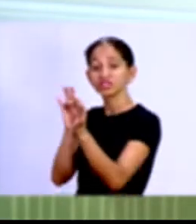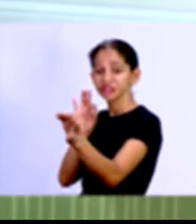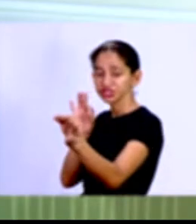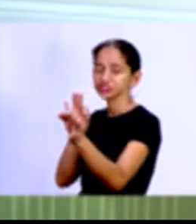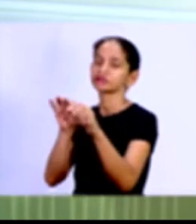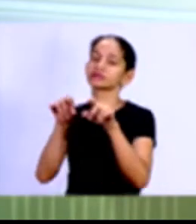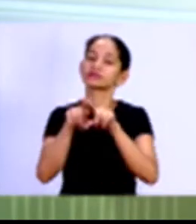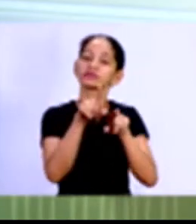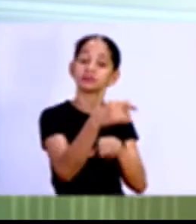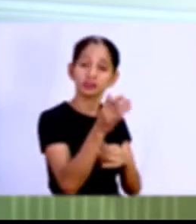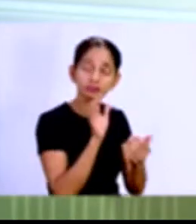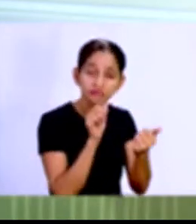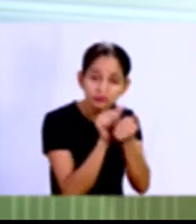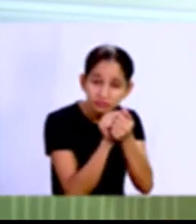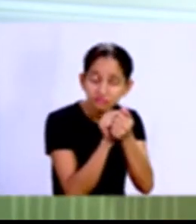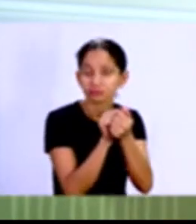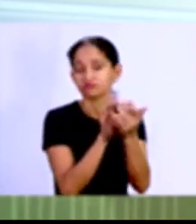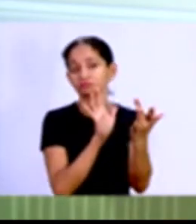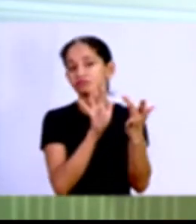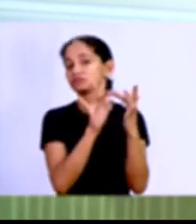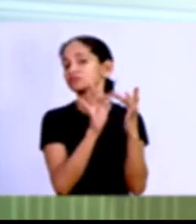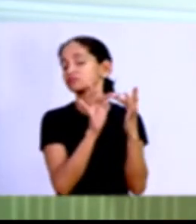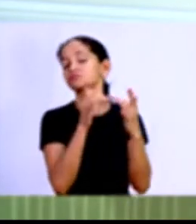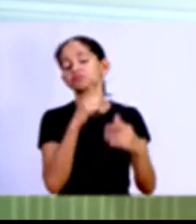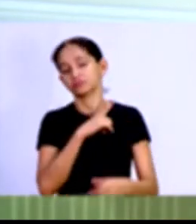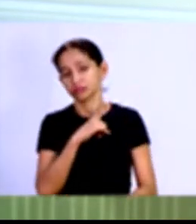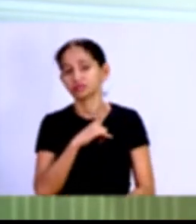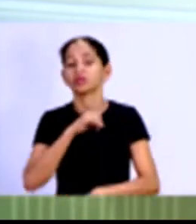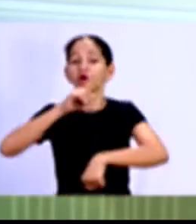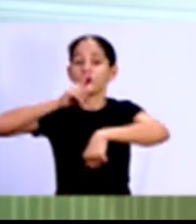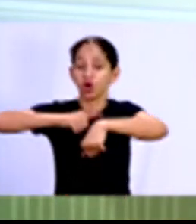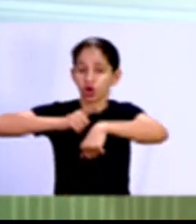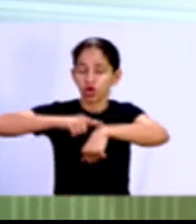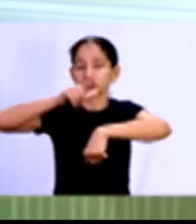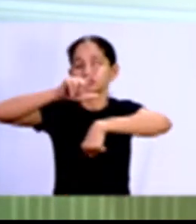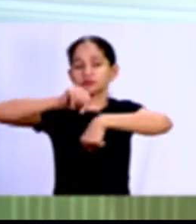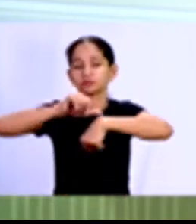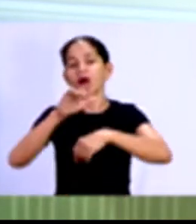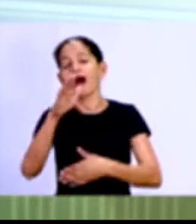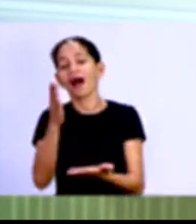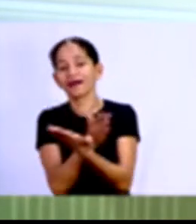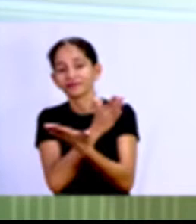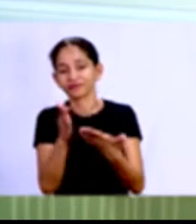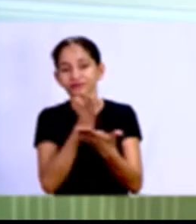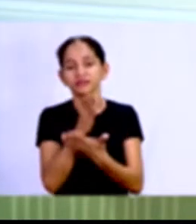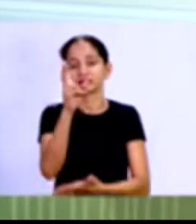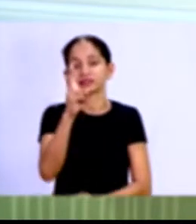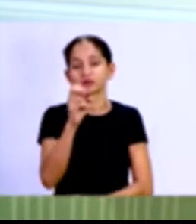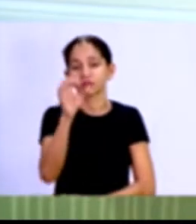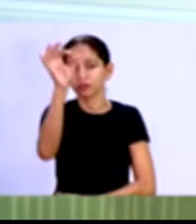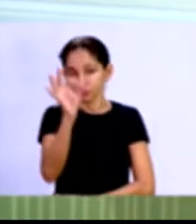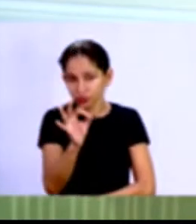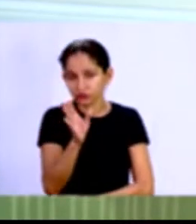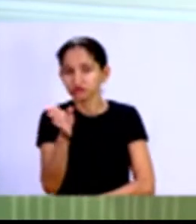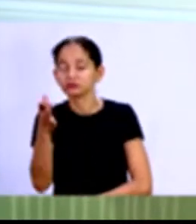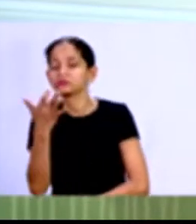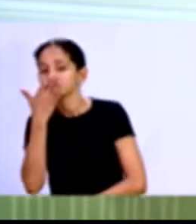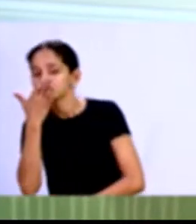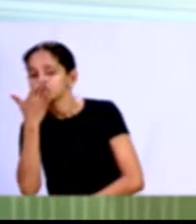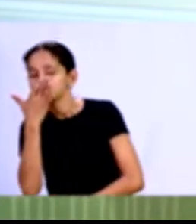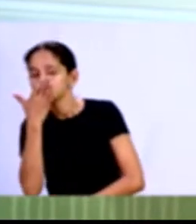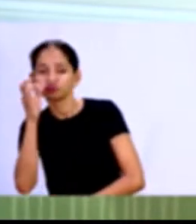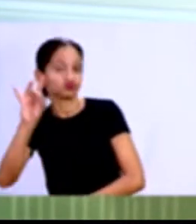modalidades. Você tem uma carga horária que ela é, às vezes, 50% presencial e